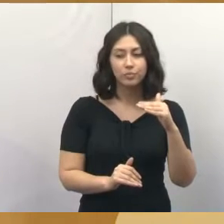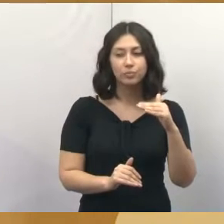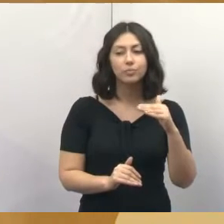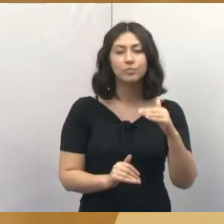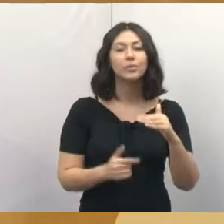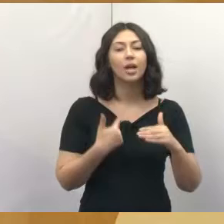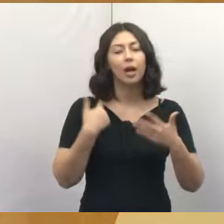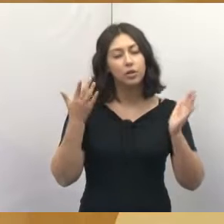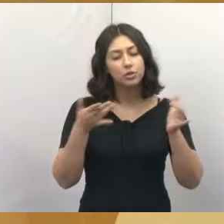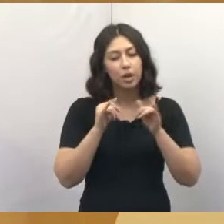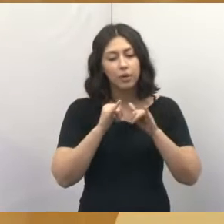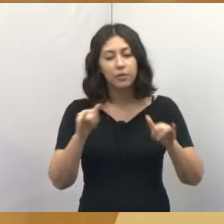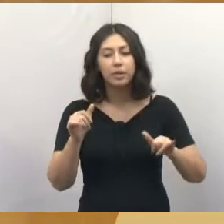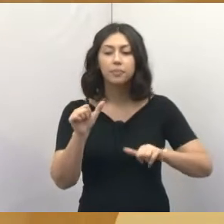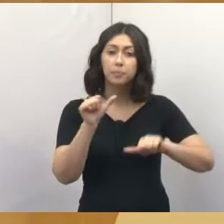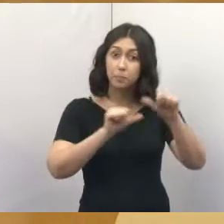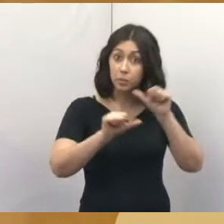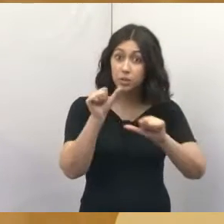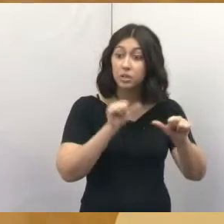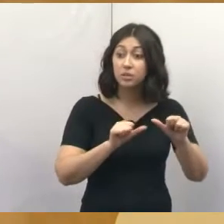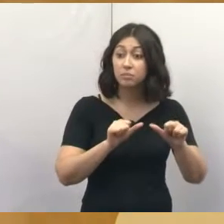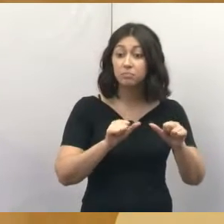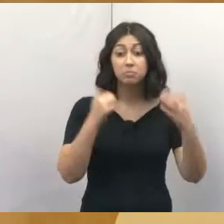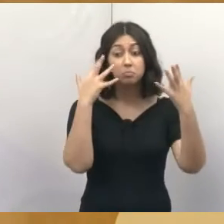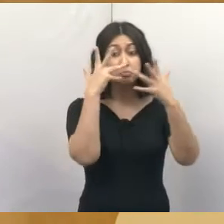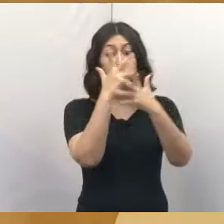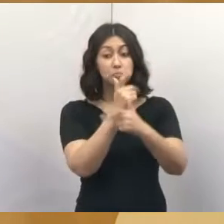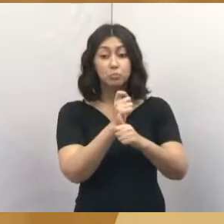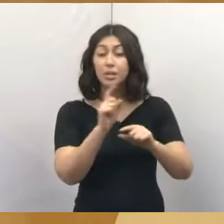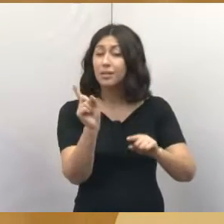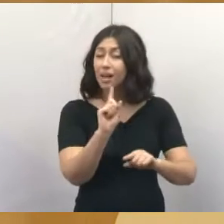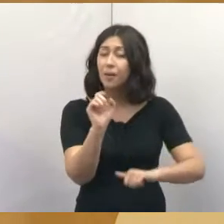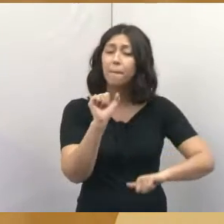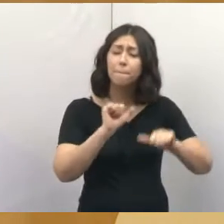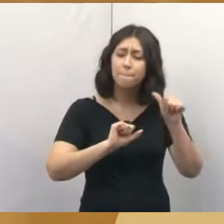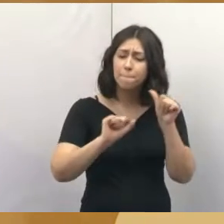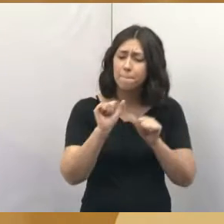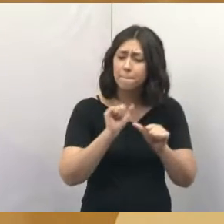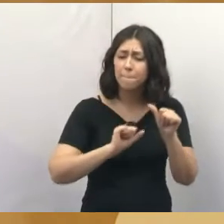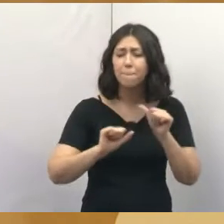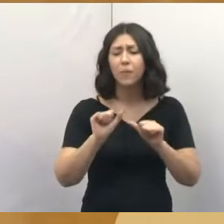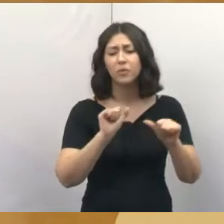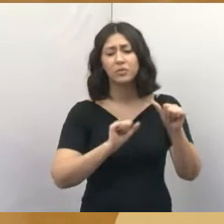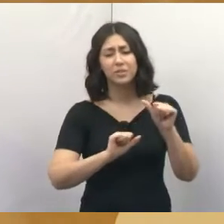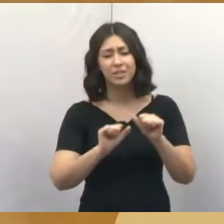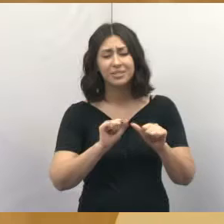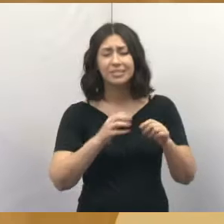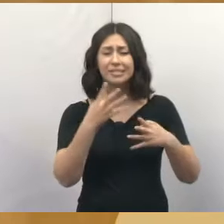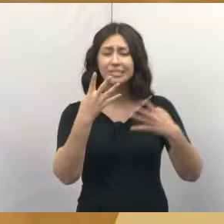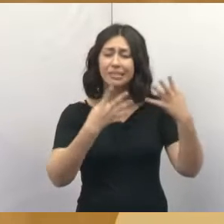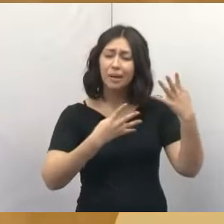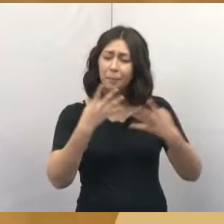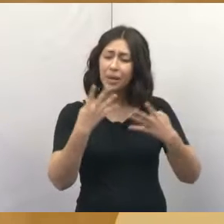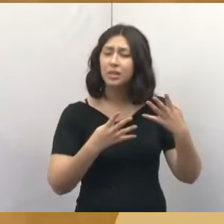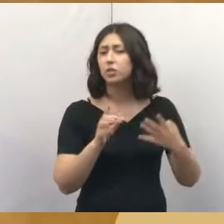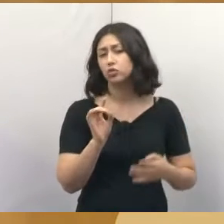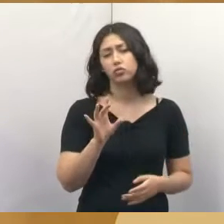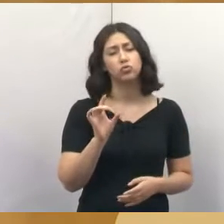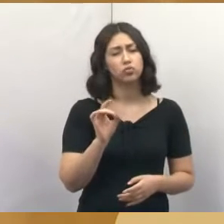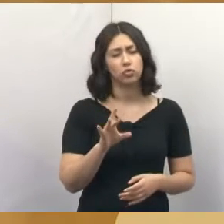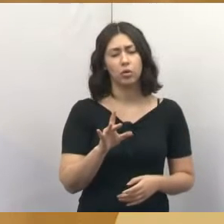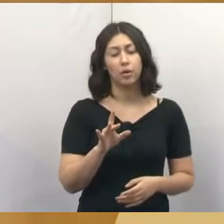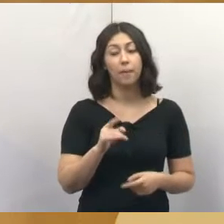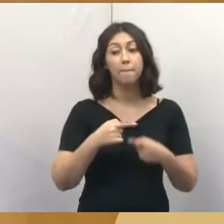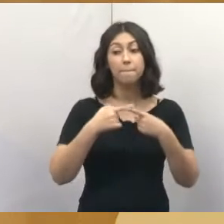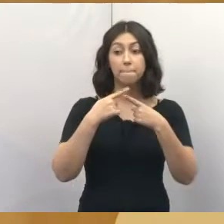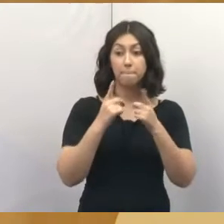já falei aqui, a mudança foi muito bela, mas por causa disso, essa mudança que fez aqui, que está prejudicando, é que eu sou contrário ao